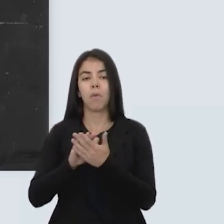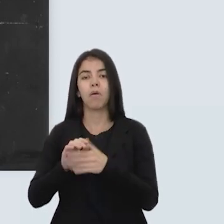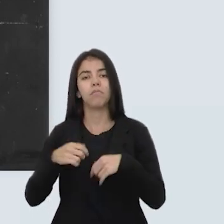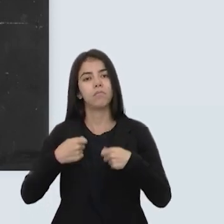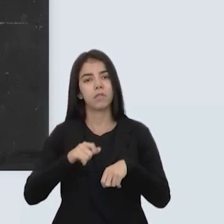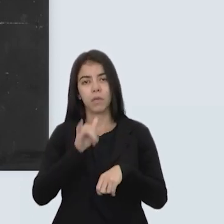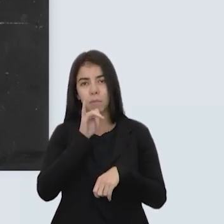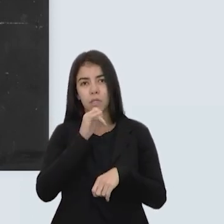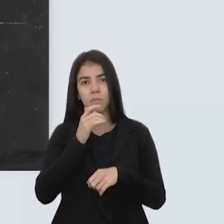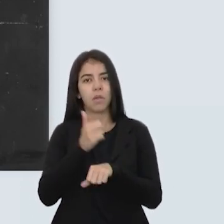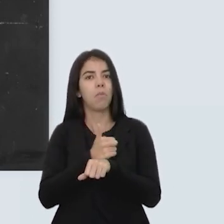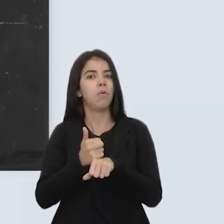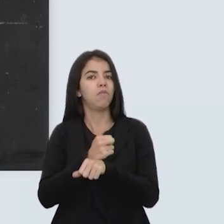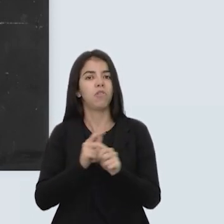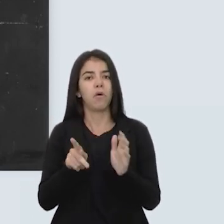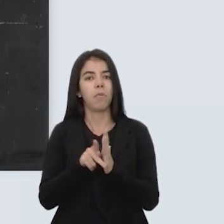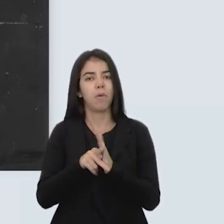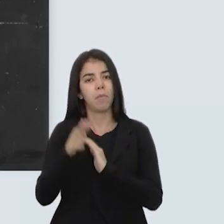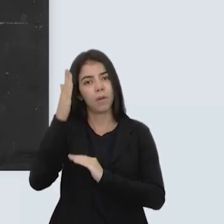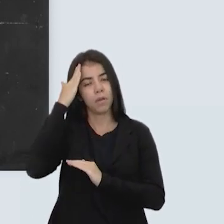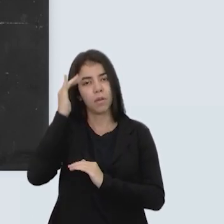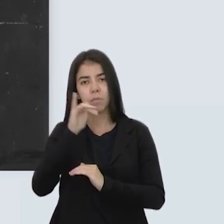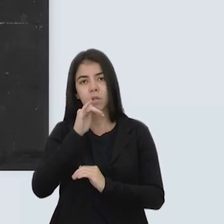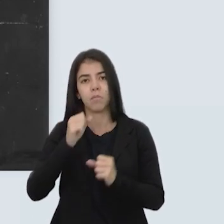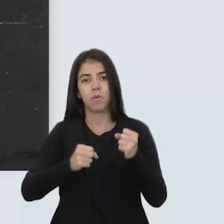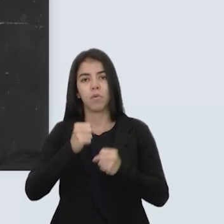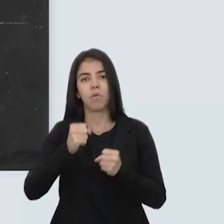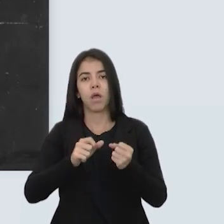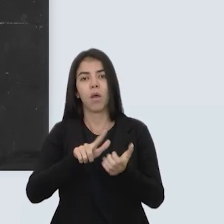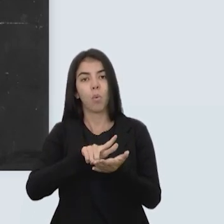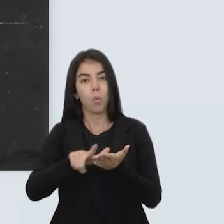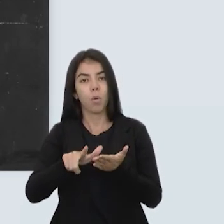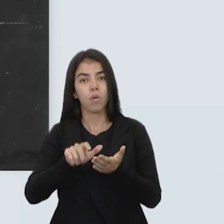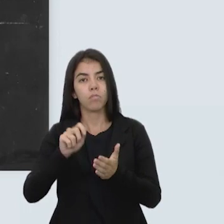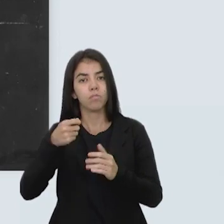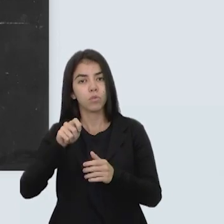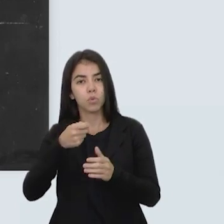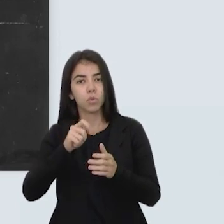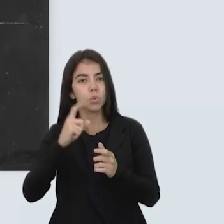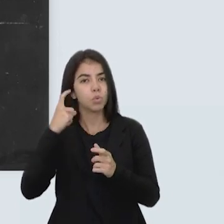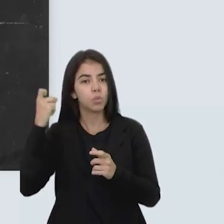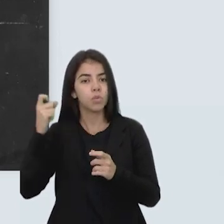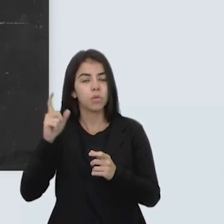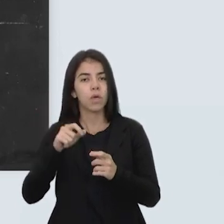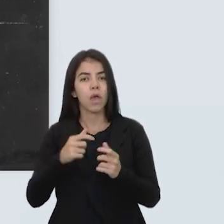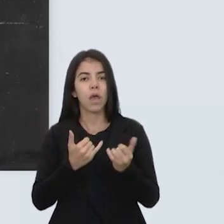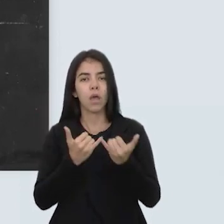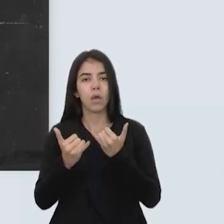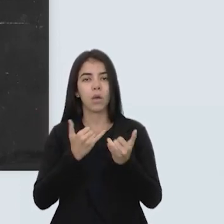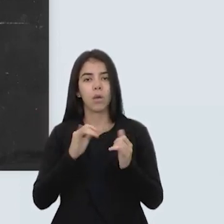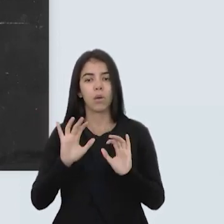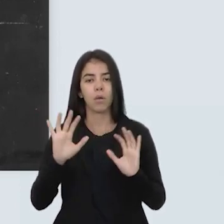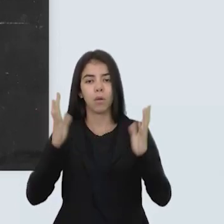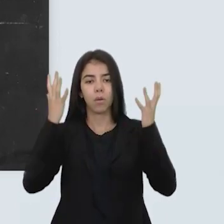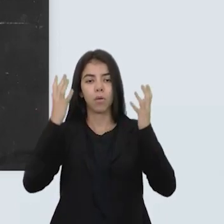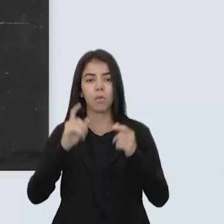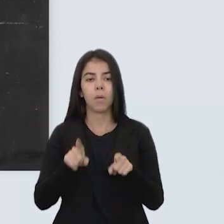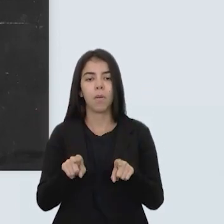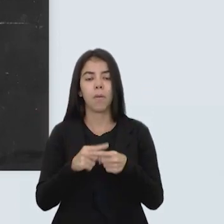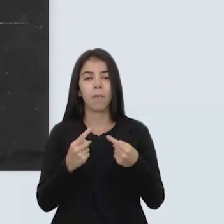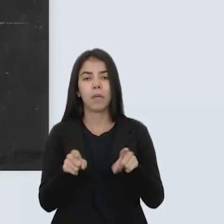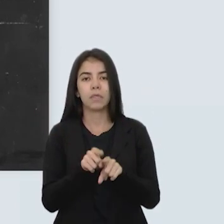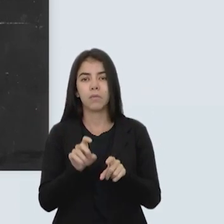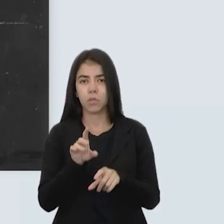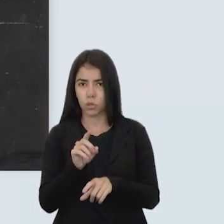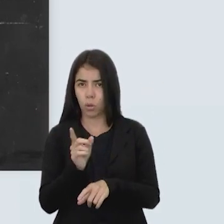ser um expert para entender que já lavei o meu carro, regulei o som, tem a ver com uma festa. E tem só